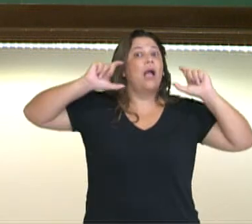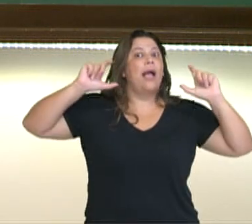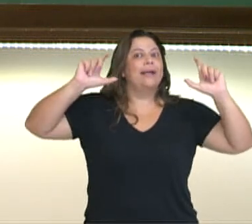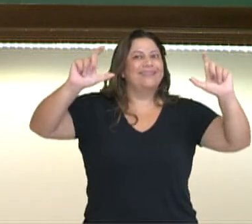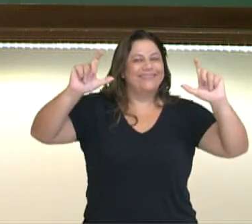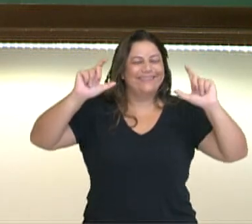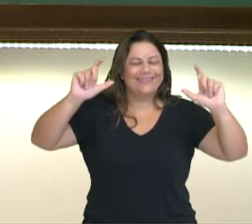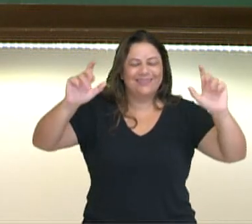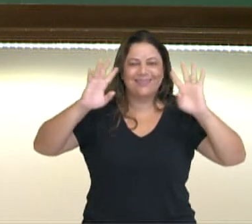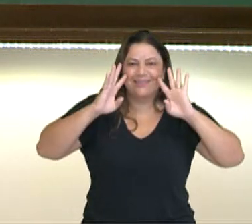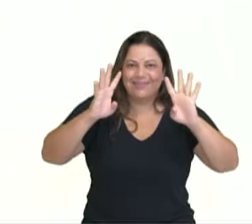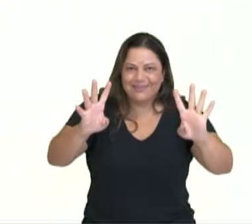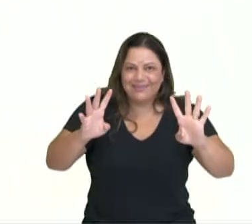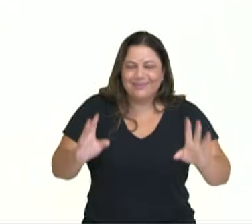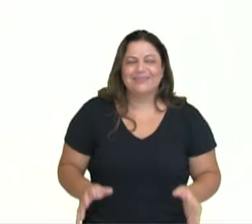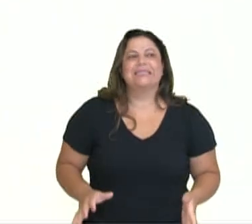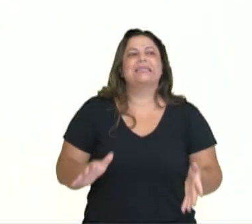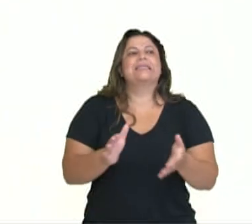Atenção, muita atenção agora.